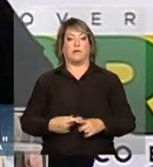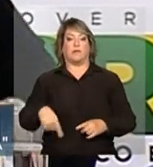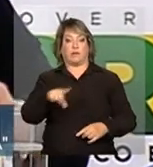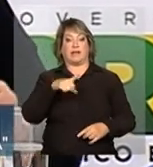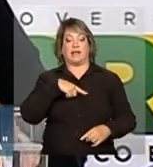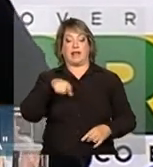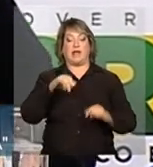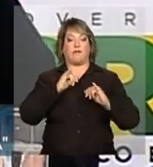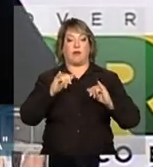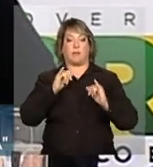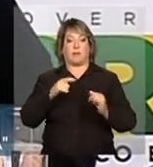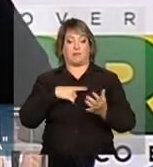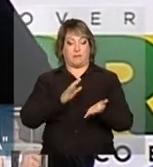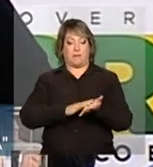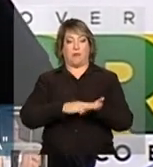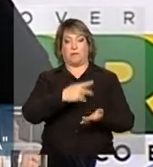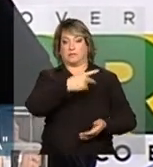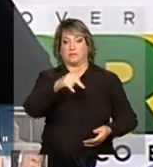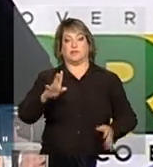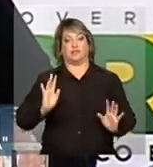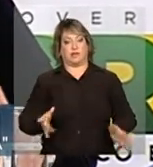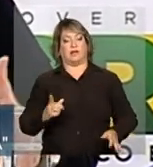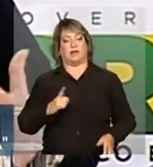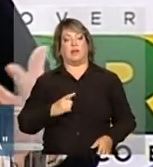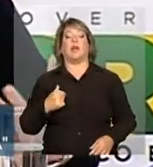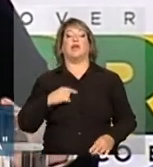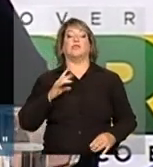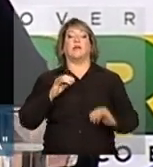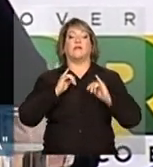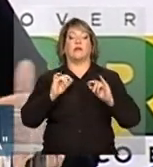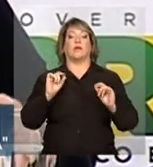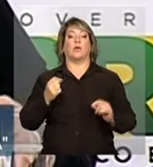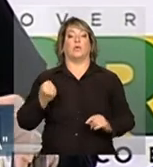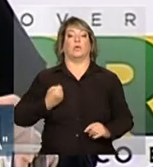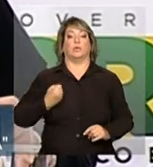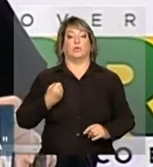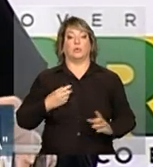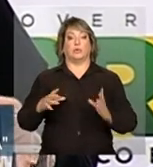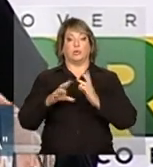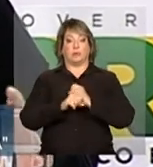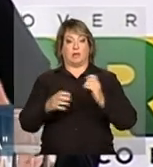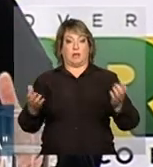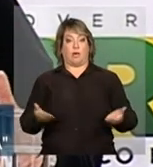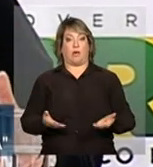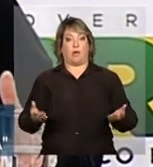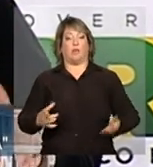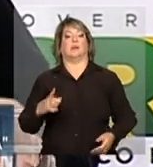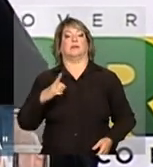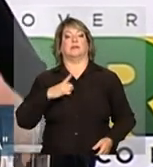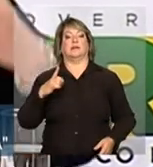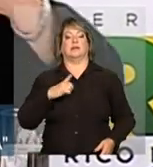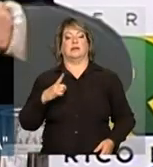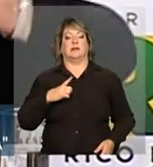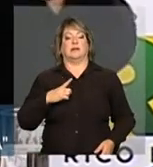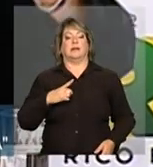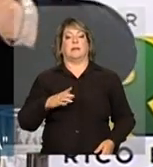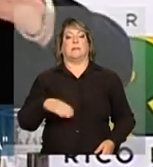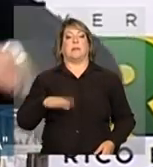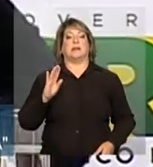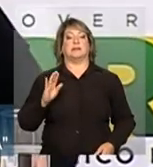mão. Eu só vou chamar a atenção, os números agora estão mais